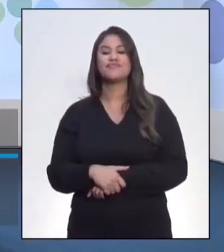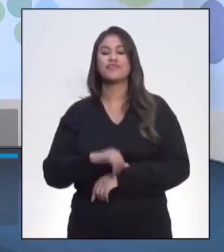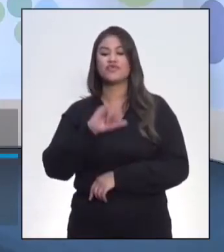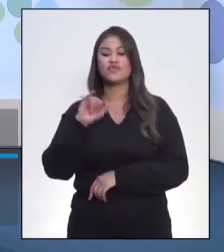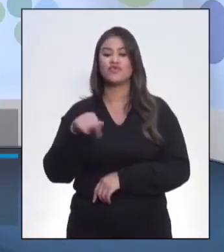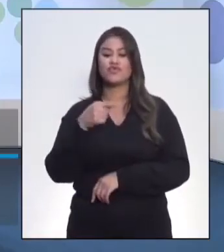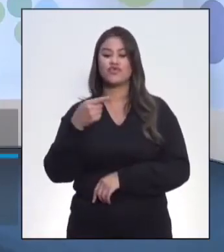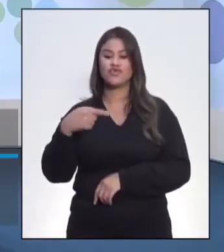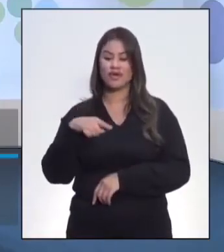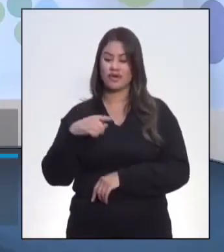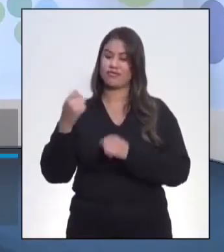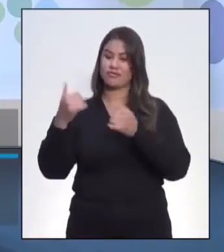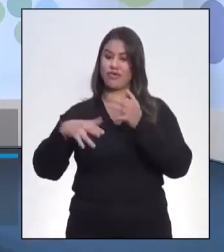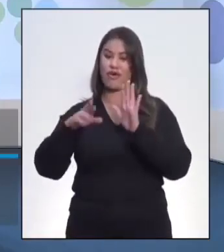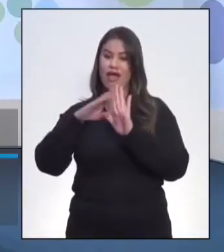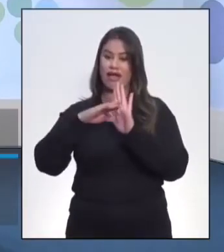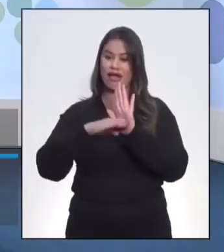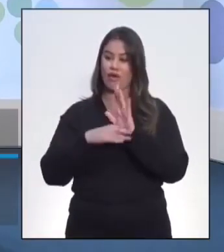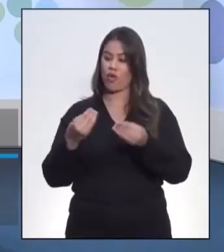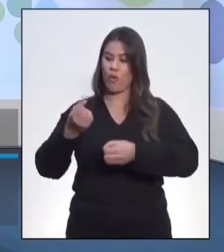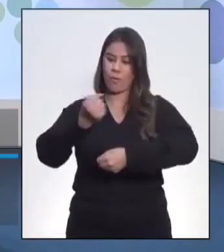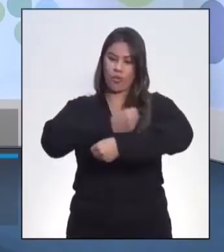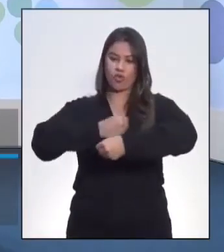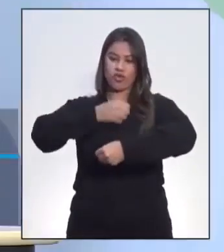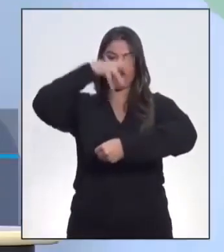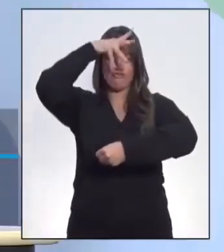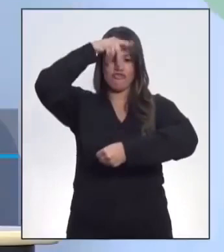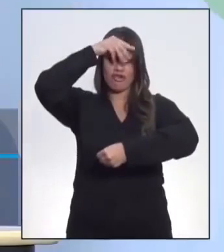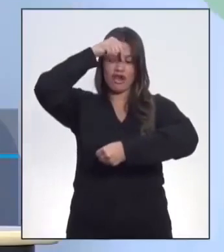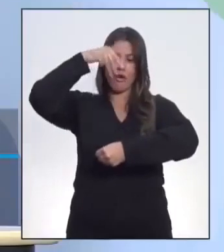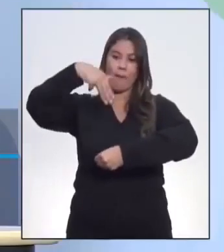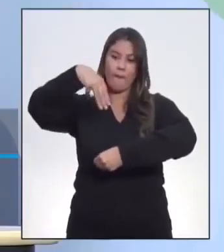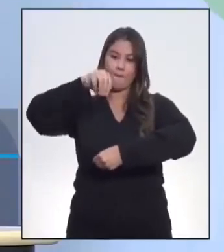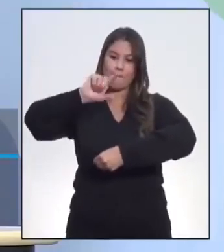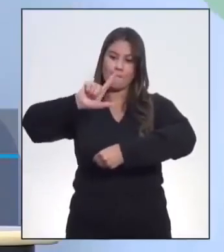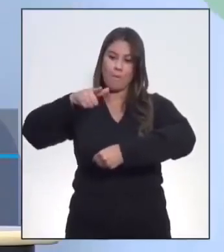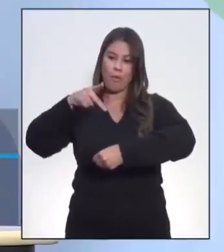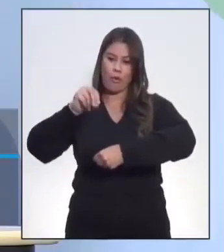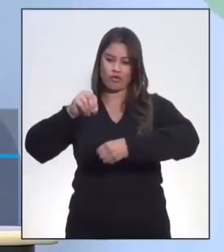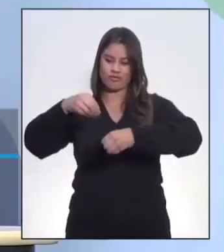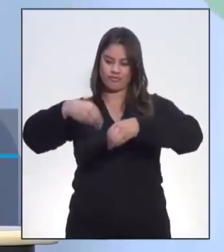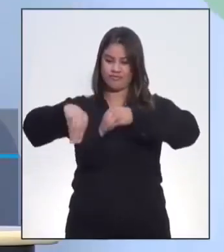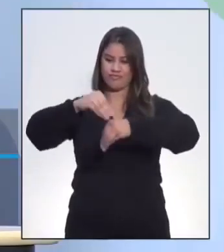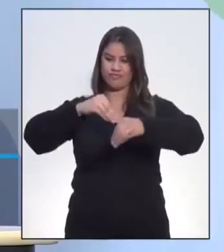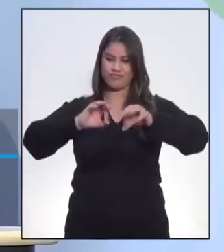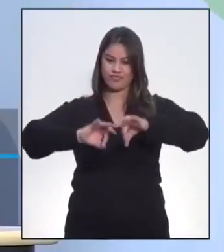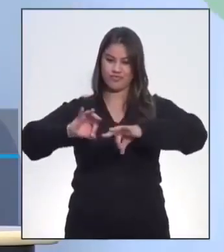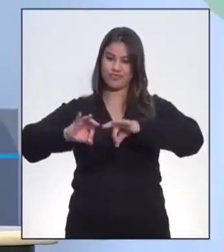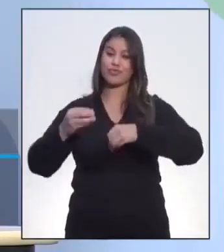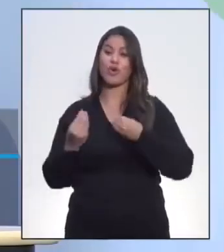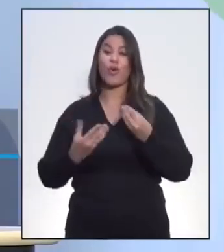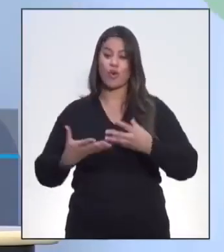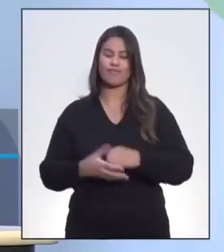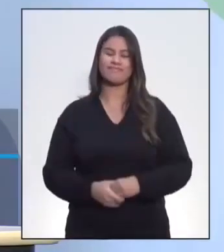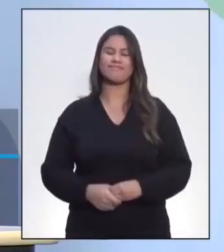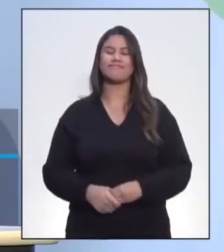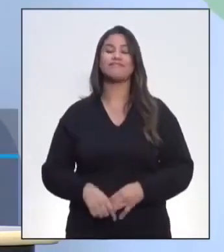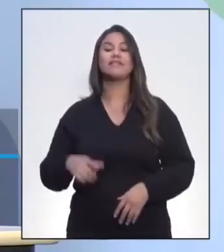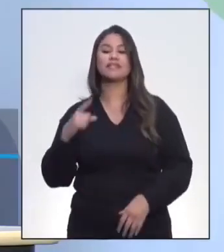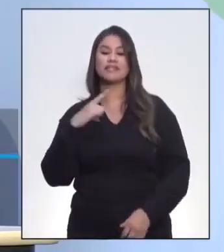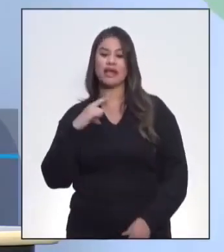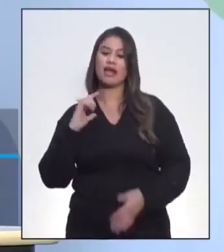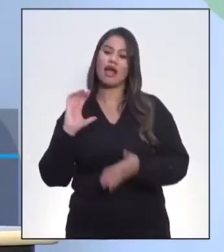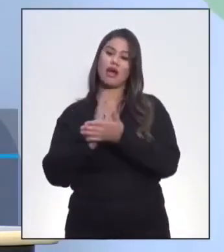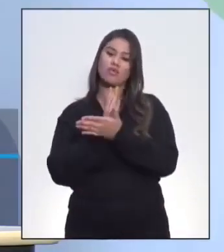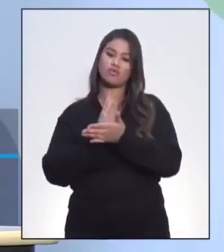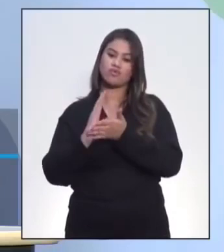do frango com molho, mas tem a ideia do frango. Mas nós temos alguns alunos que falaram